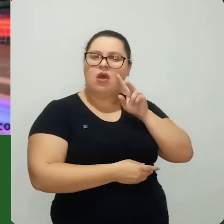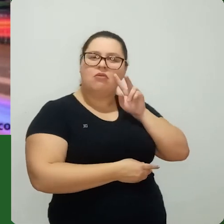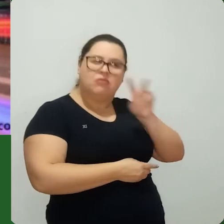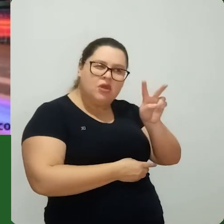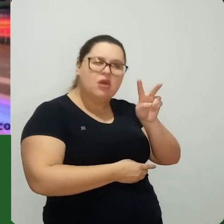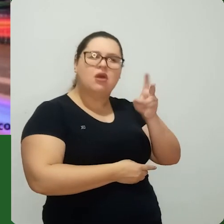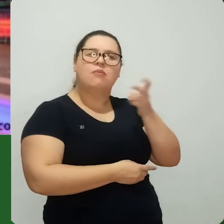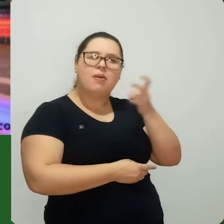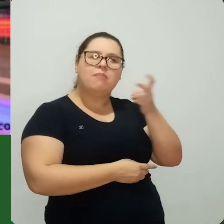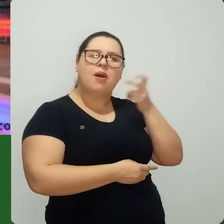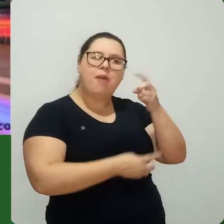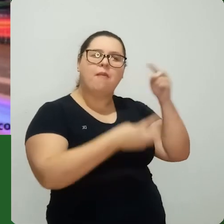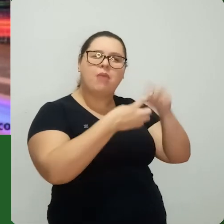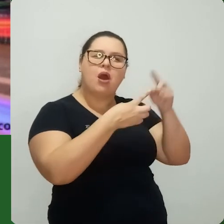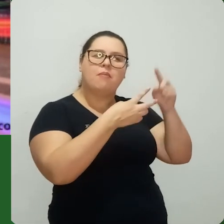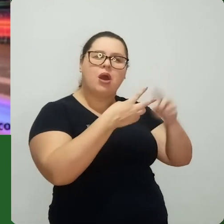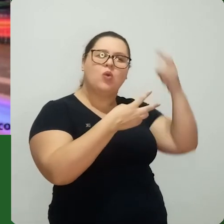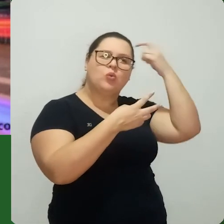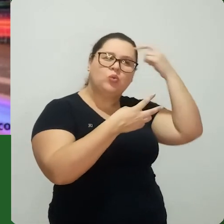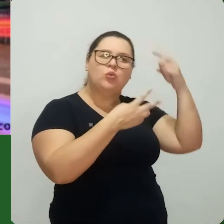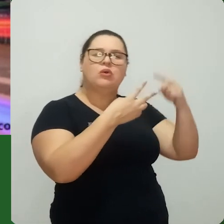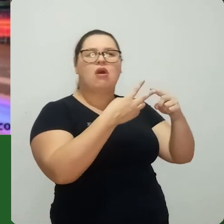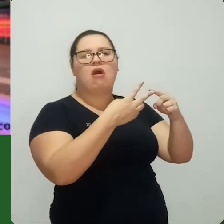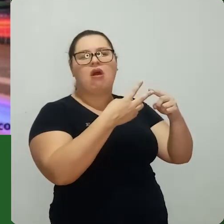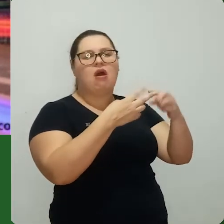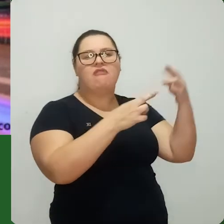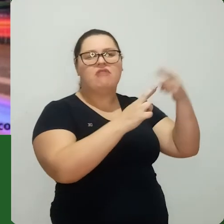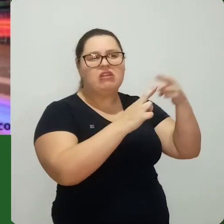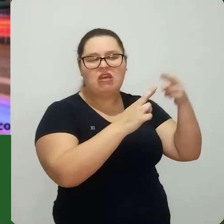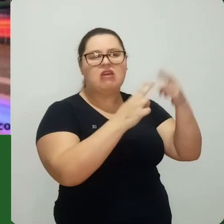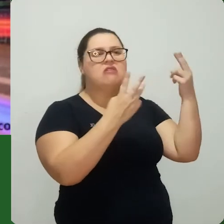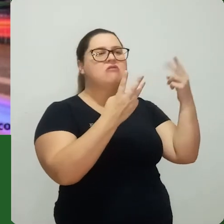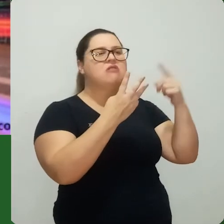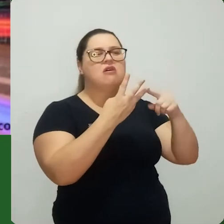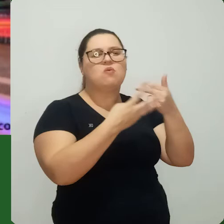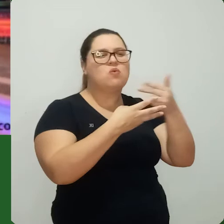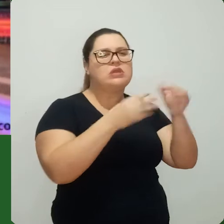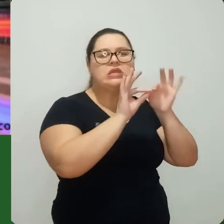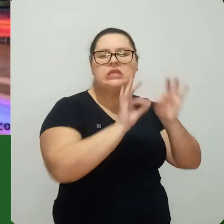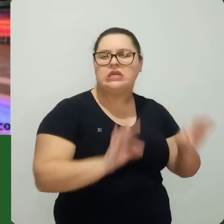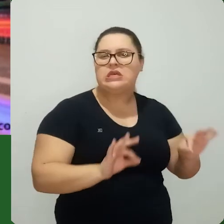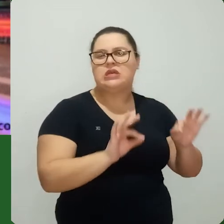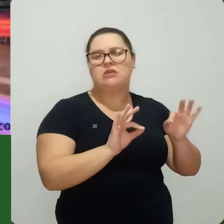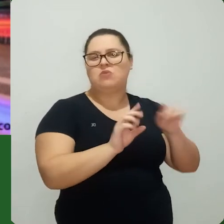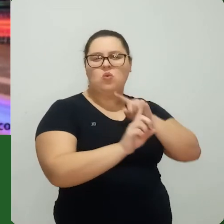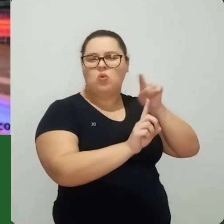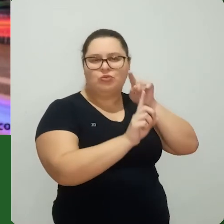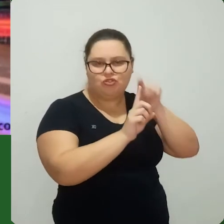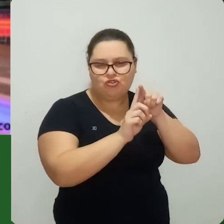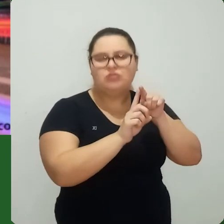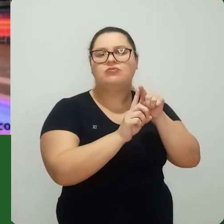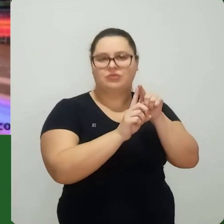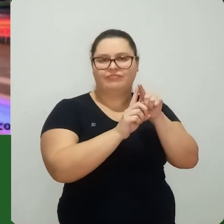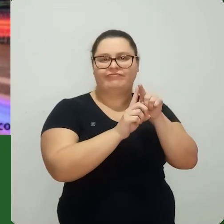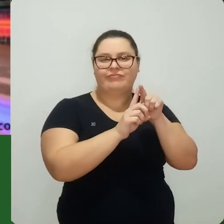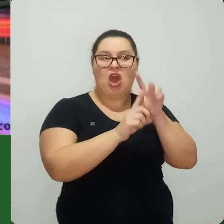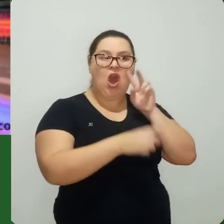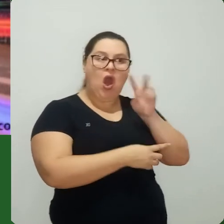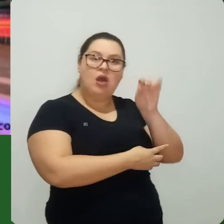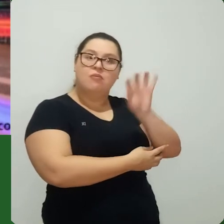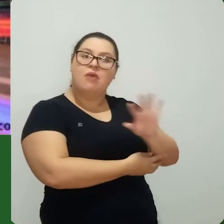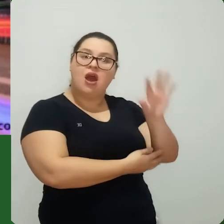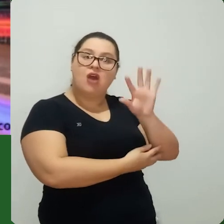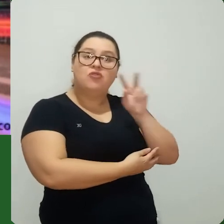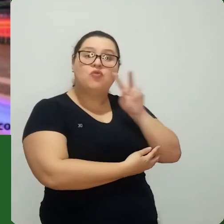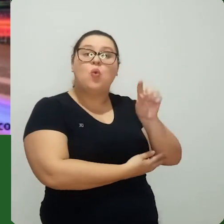conhece, assim, em termos de cultura, de referências. São coisas mais simples, coisas mais objetivas mesmo. Então, olhando para essa